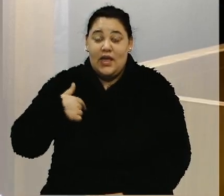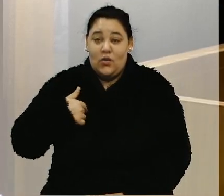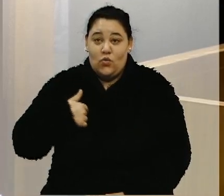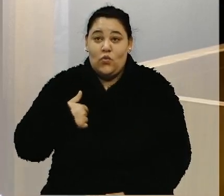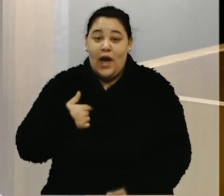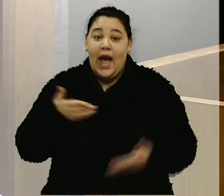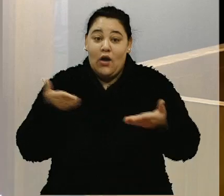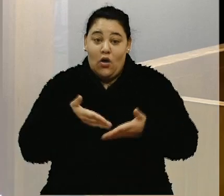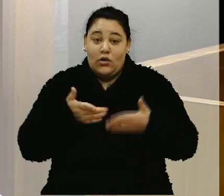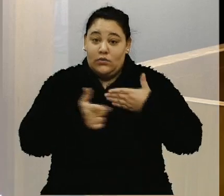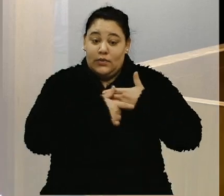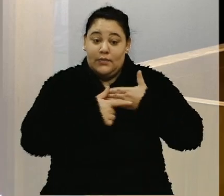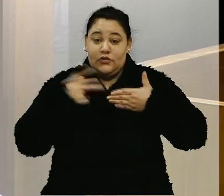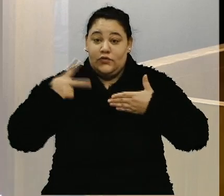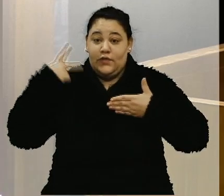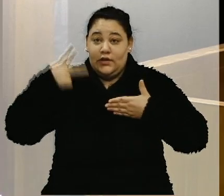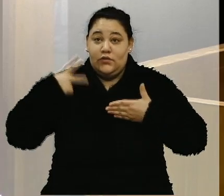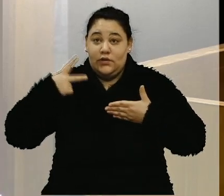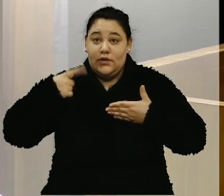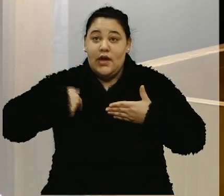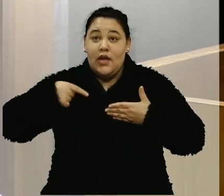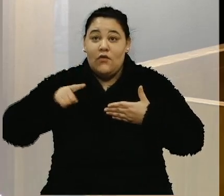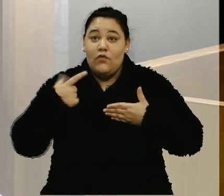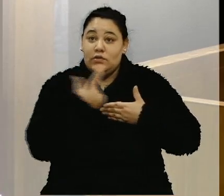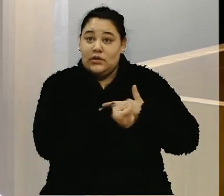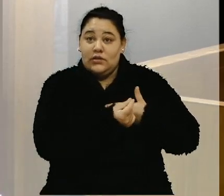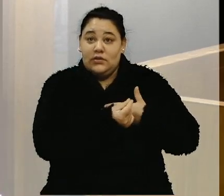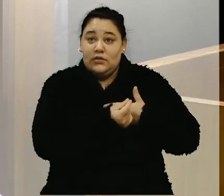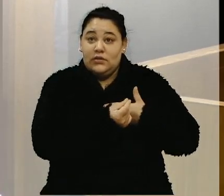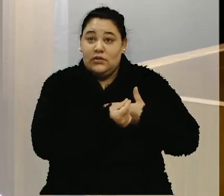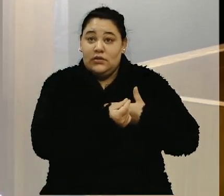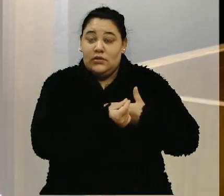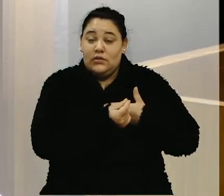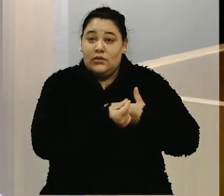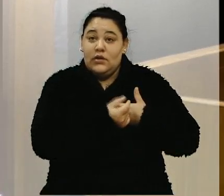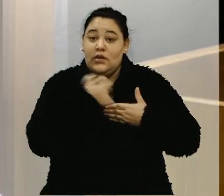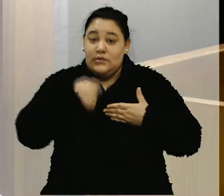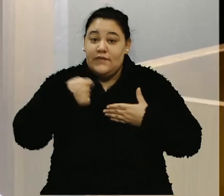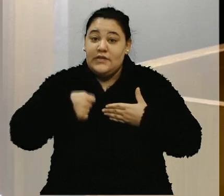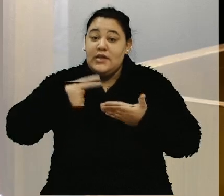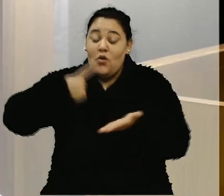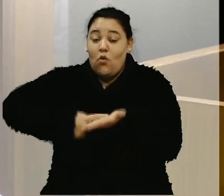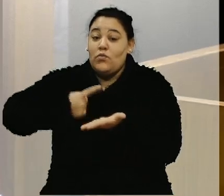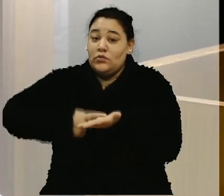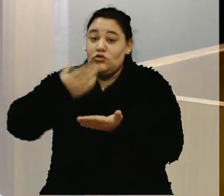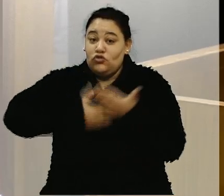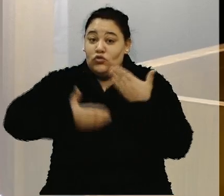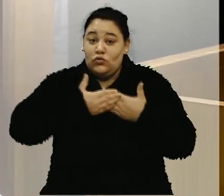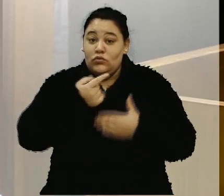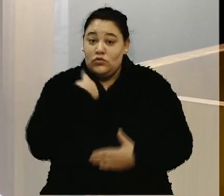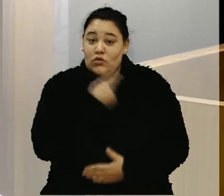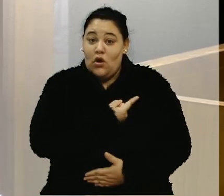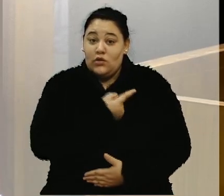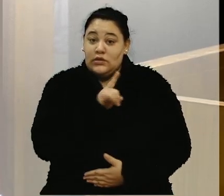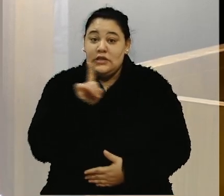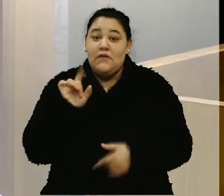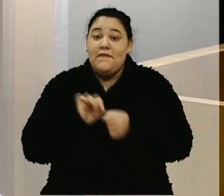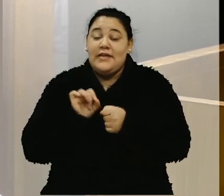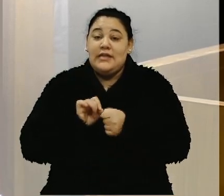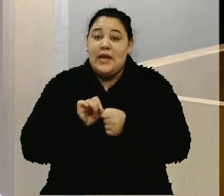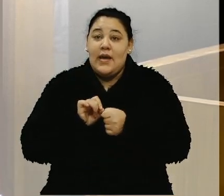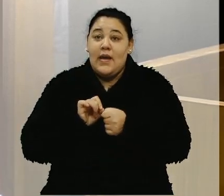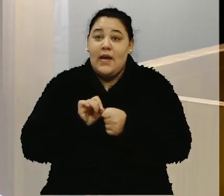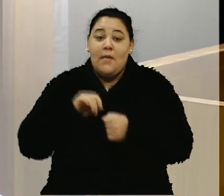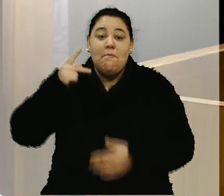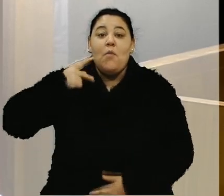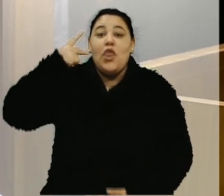o que eu quero é o melhor para a minha cidade. E isso deveria ser compromisso de todos nós. E não aqui fazer politicagem,